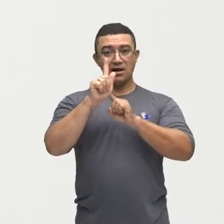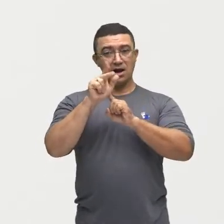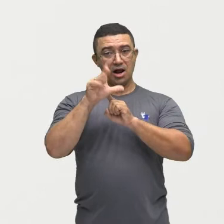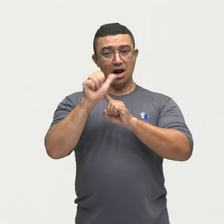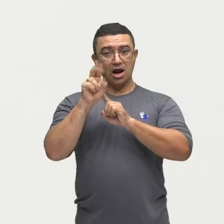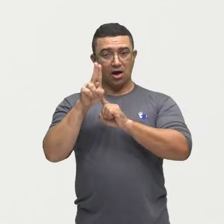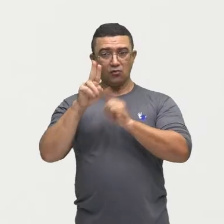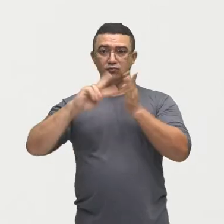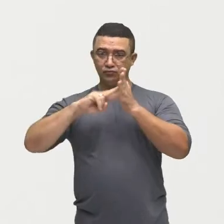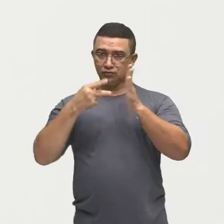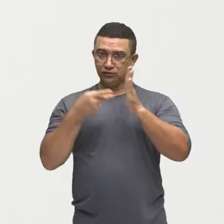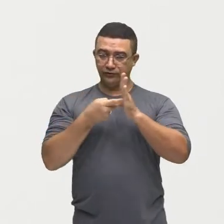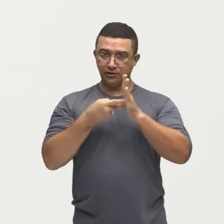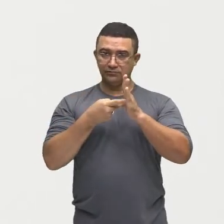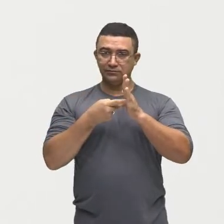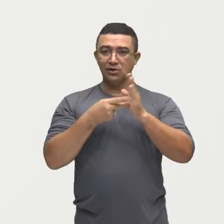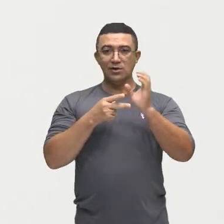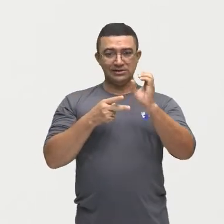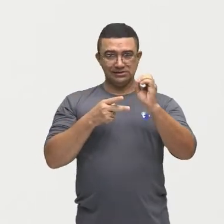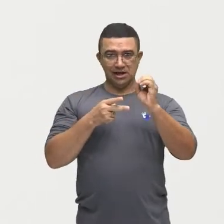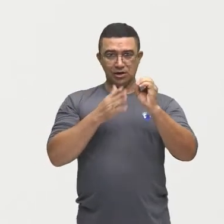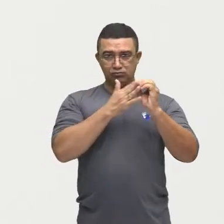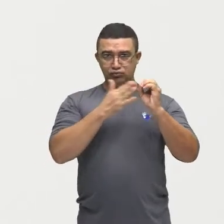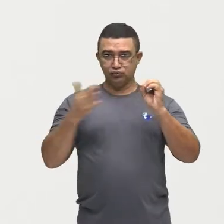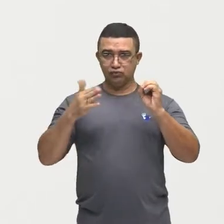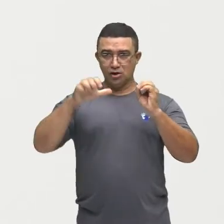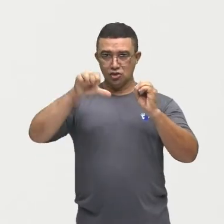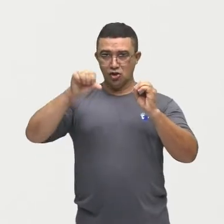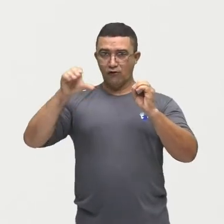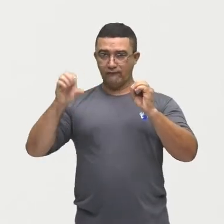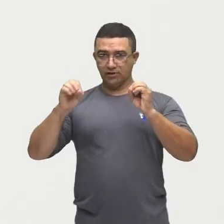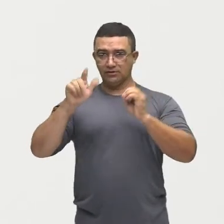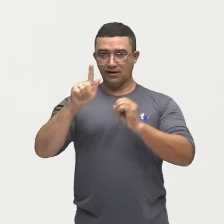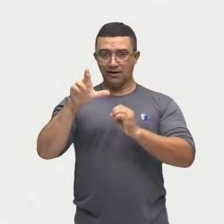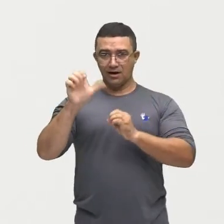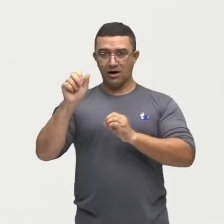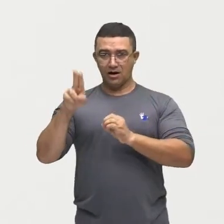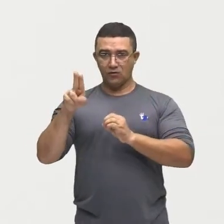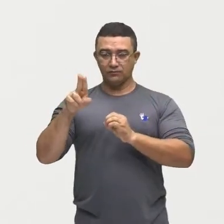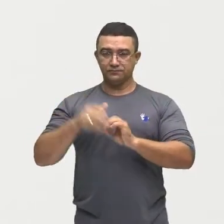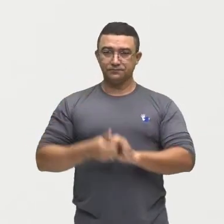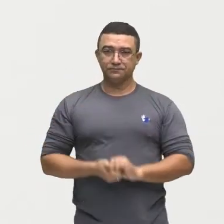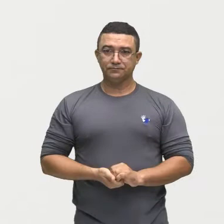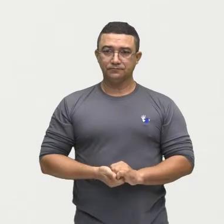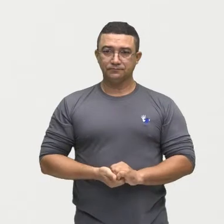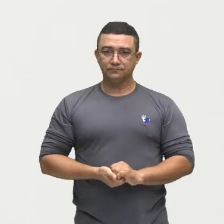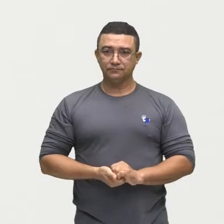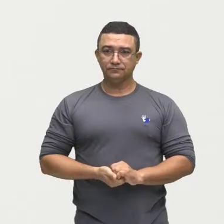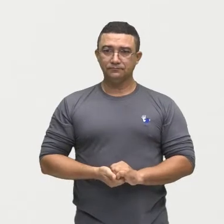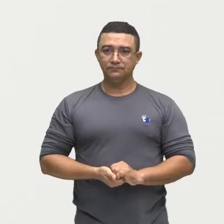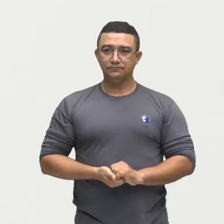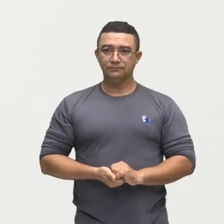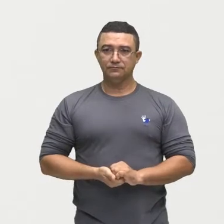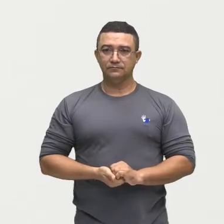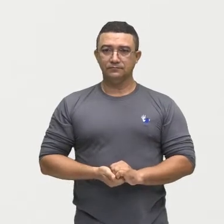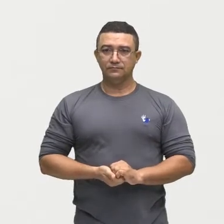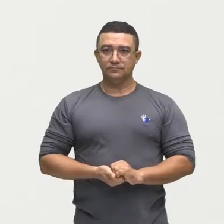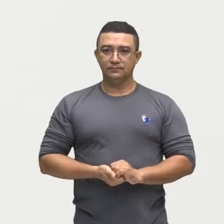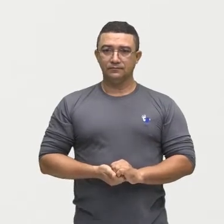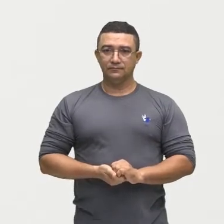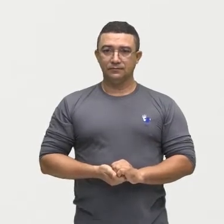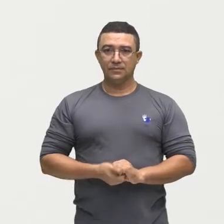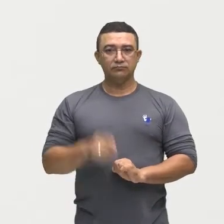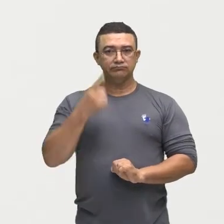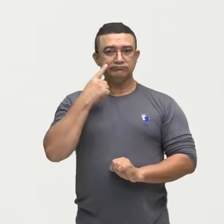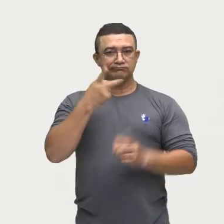a 90 graus, tá? Vamos colocar aqui o 90, a bolinha aqui em cima, que são os graus, que vai ser exatamente a